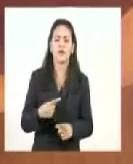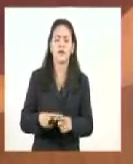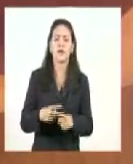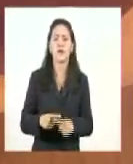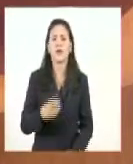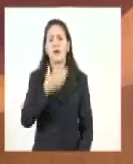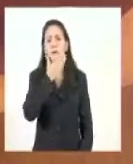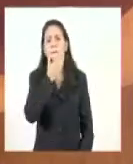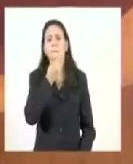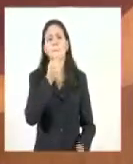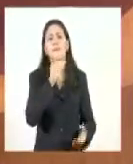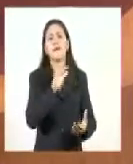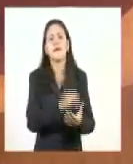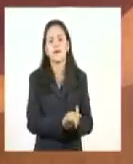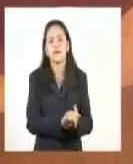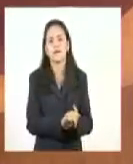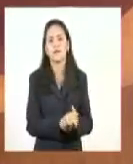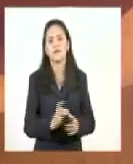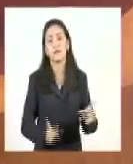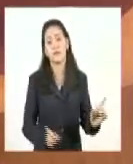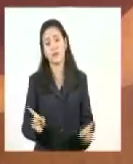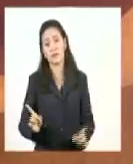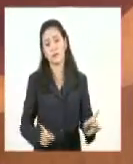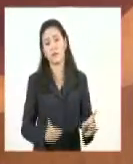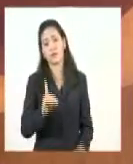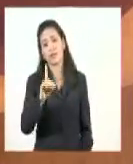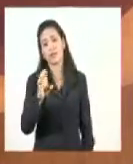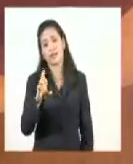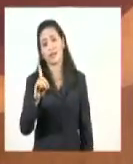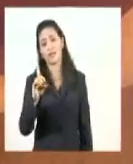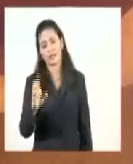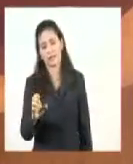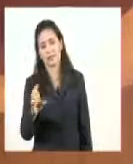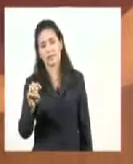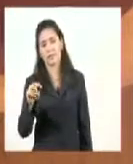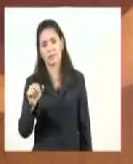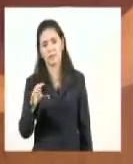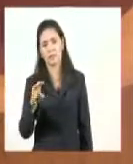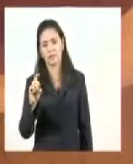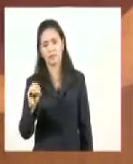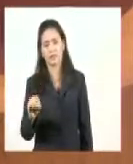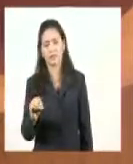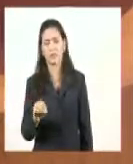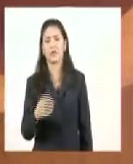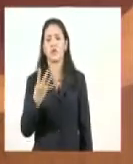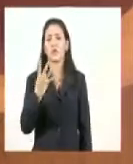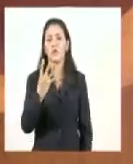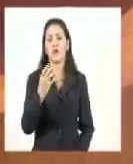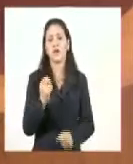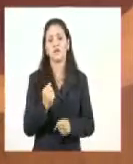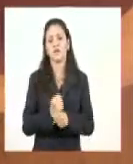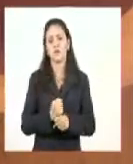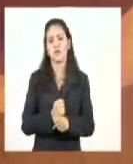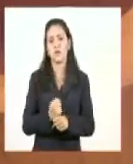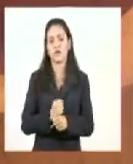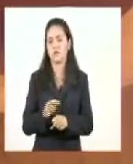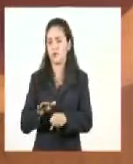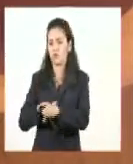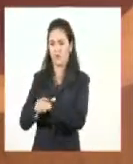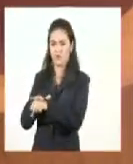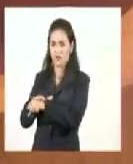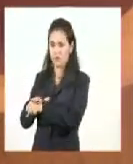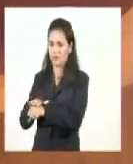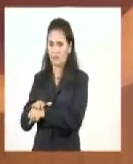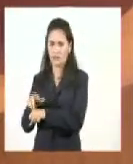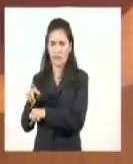dela, primo de Dedé Macedo, por isso ela conhece tão bem, passou 4 anos sem falar com Dedé Macedo por causa de